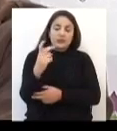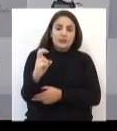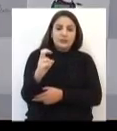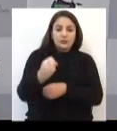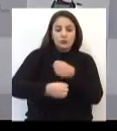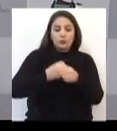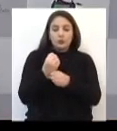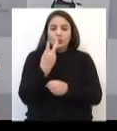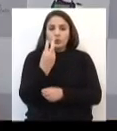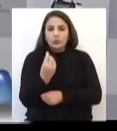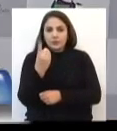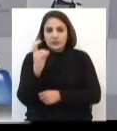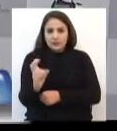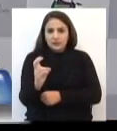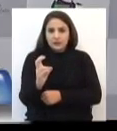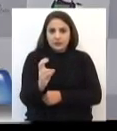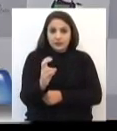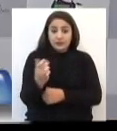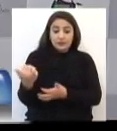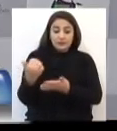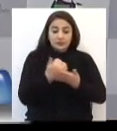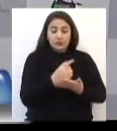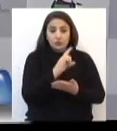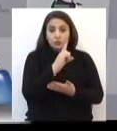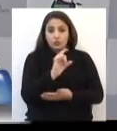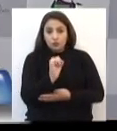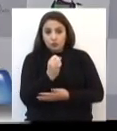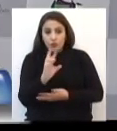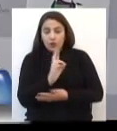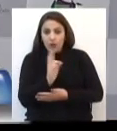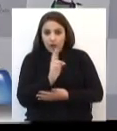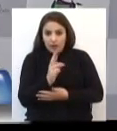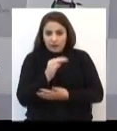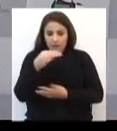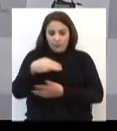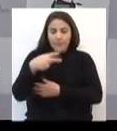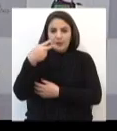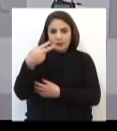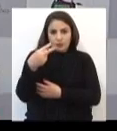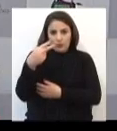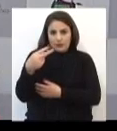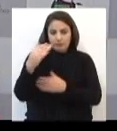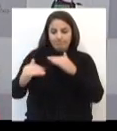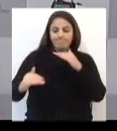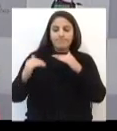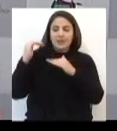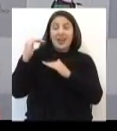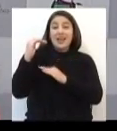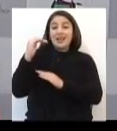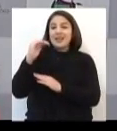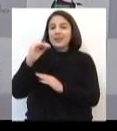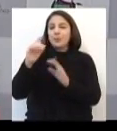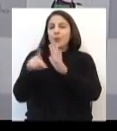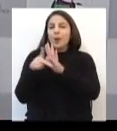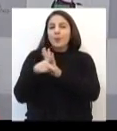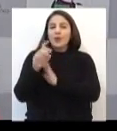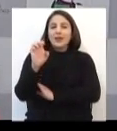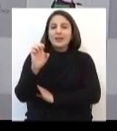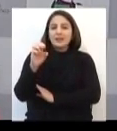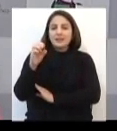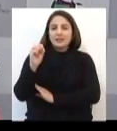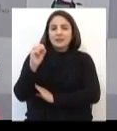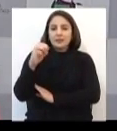2015. É trazido a R$18 o preço da grama, metro quadrado da leiva de esmeralda, e também R$2 do custo da